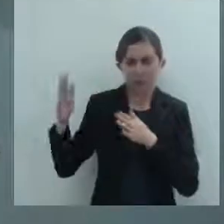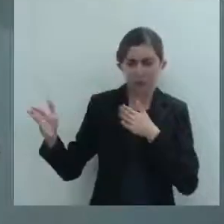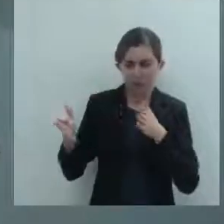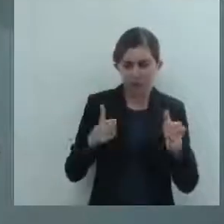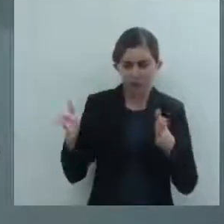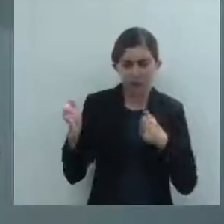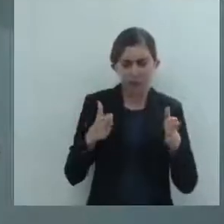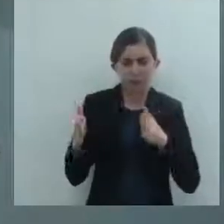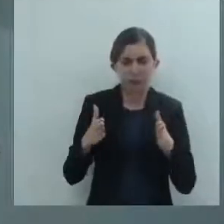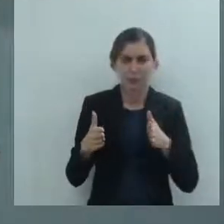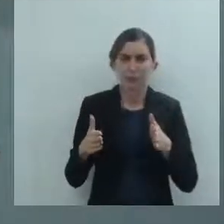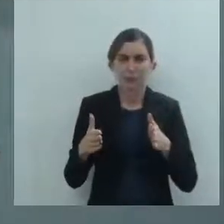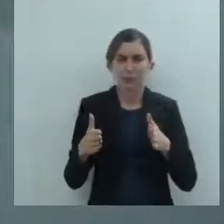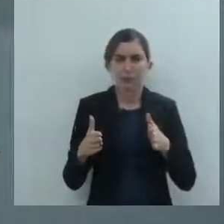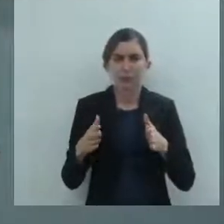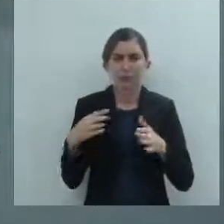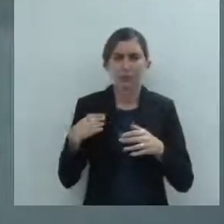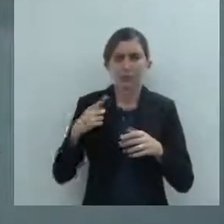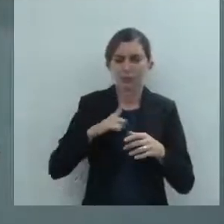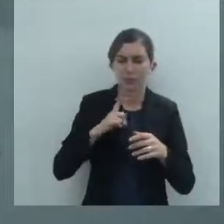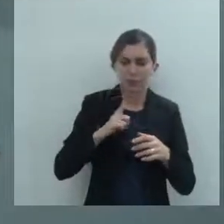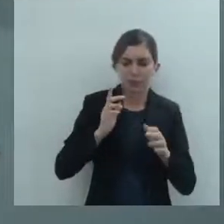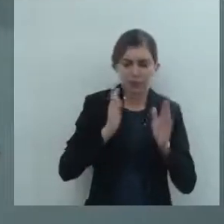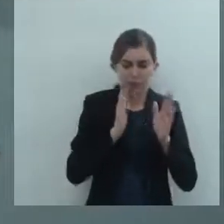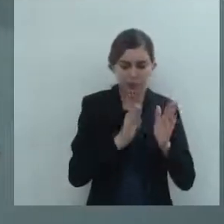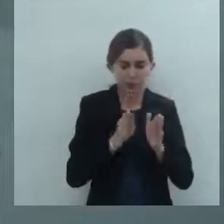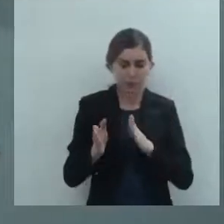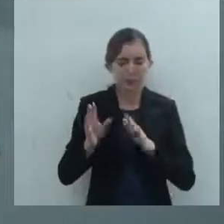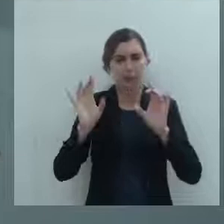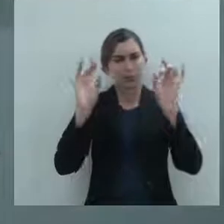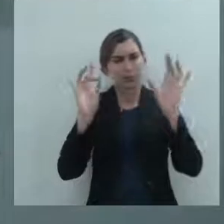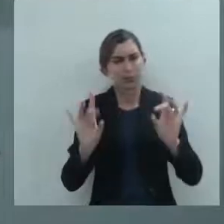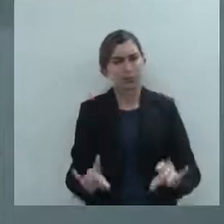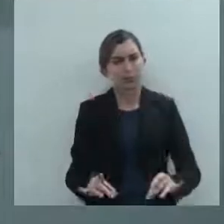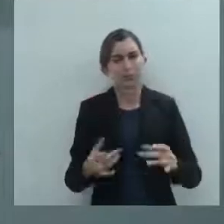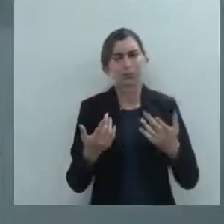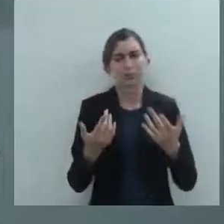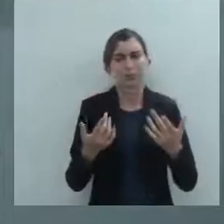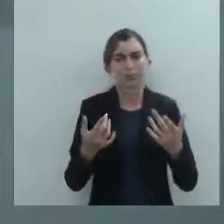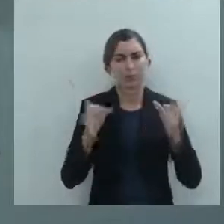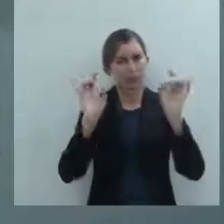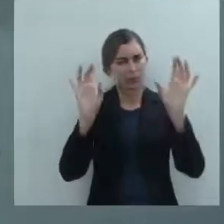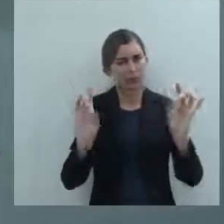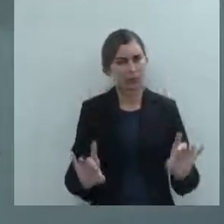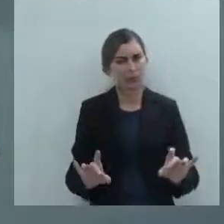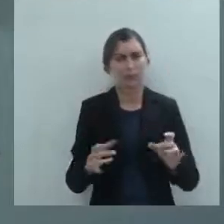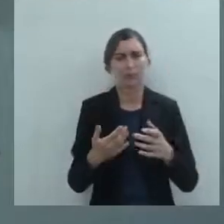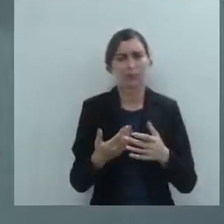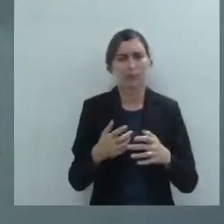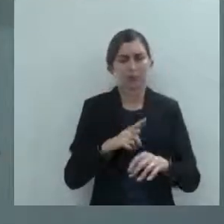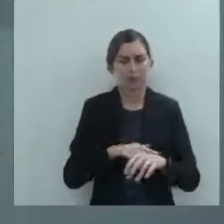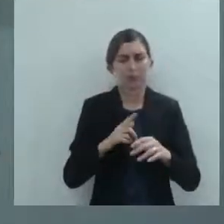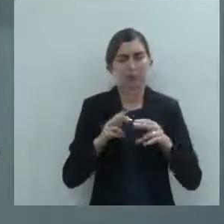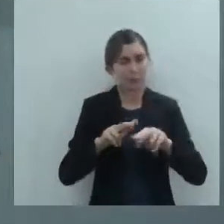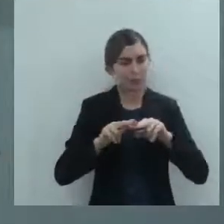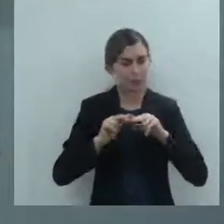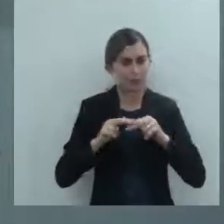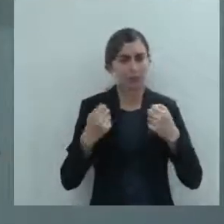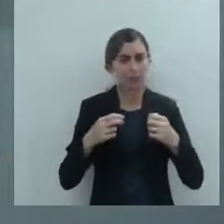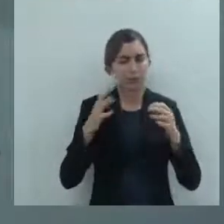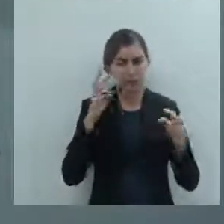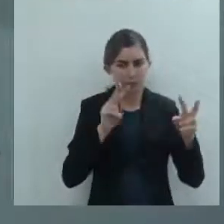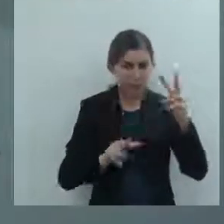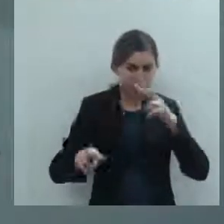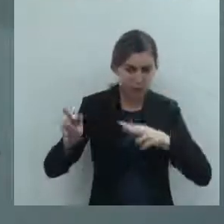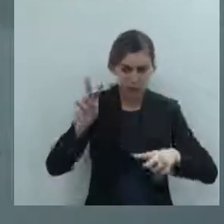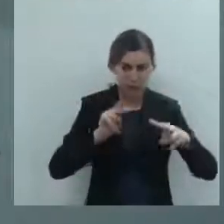traz um um recorte ele traz uma Divisão muito especial dentro do tempo cronológico por isso que ele tem que